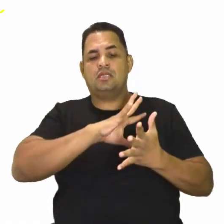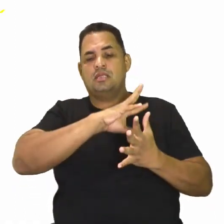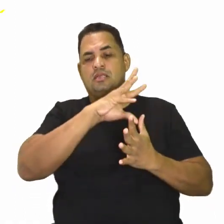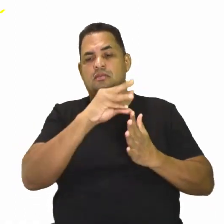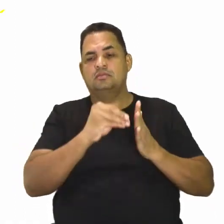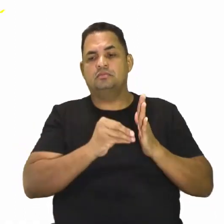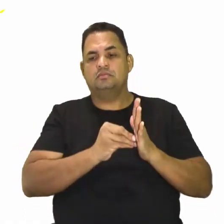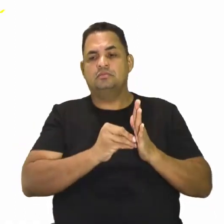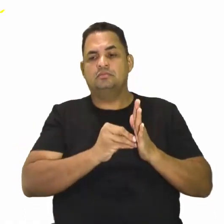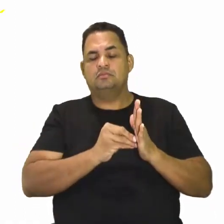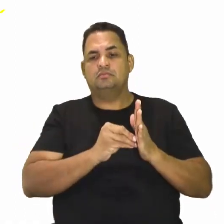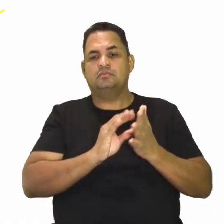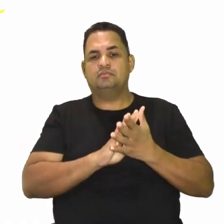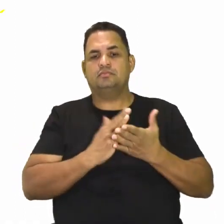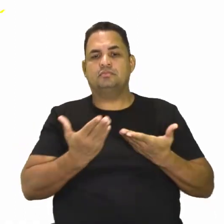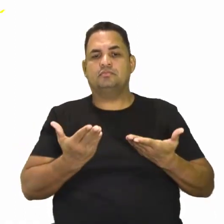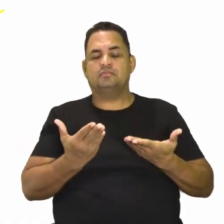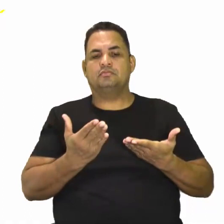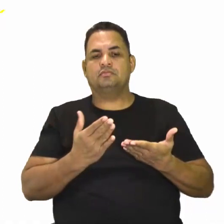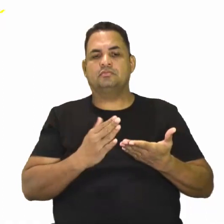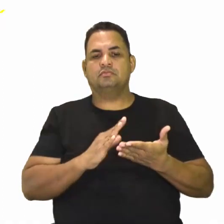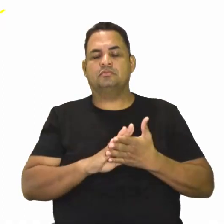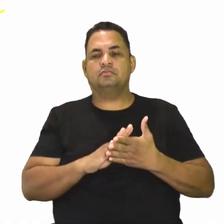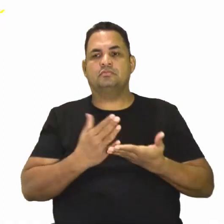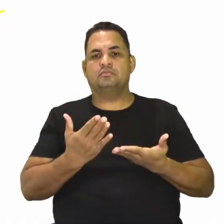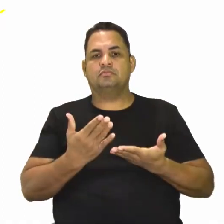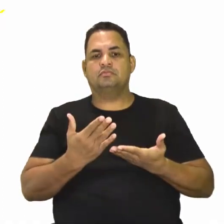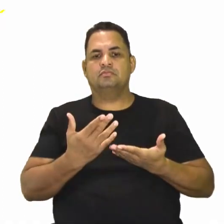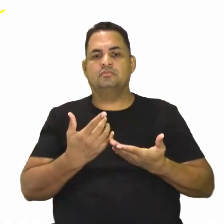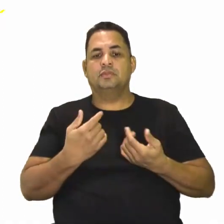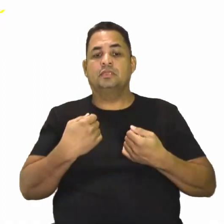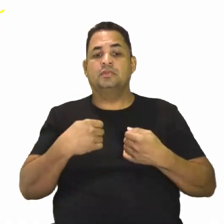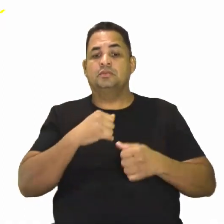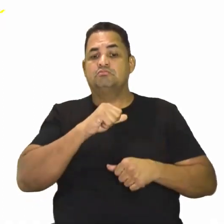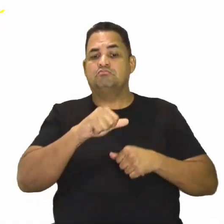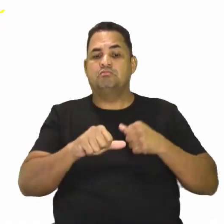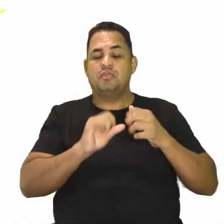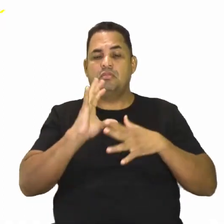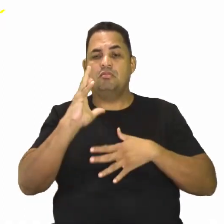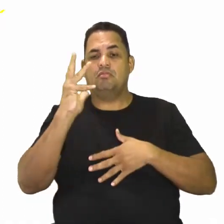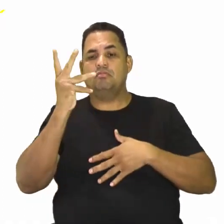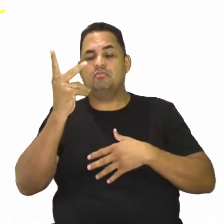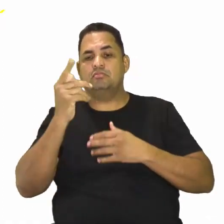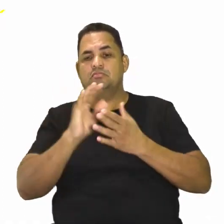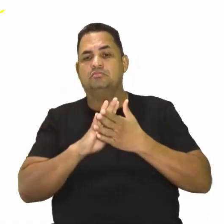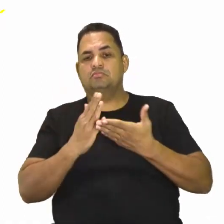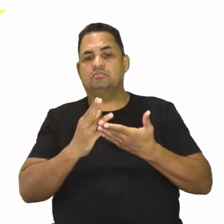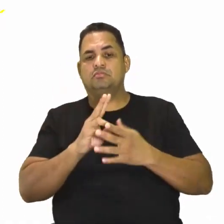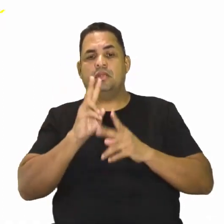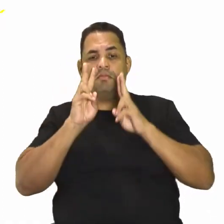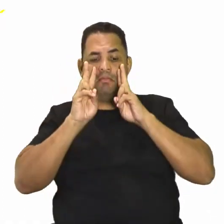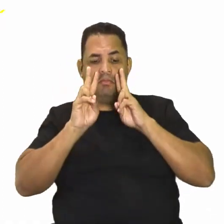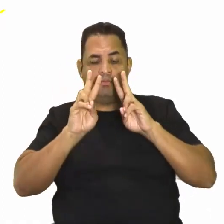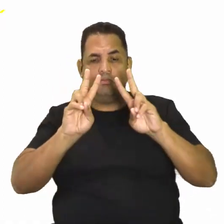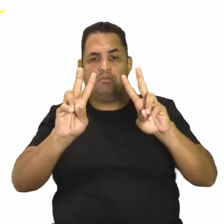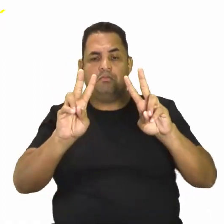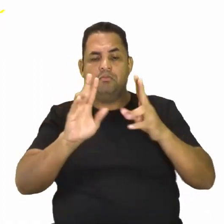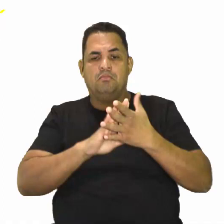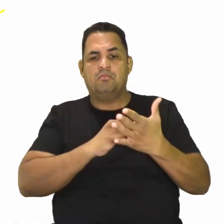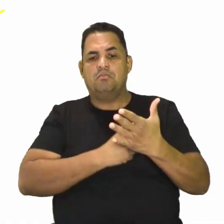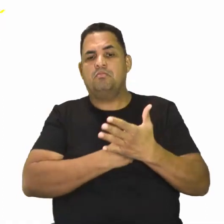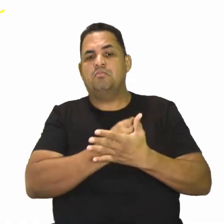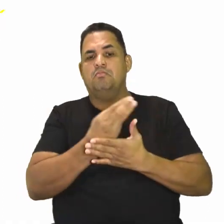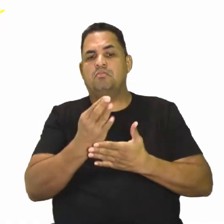em consideração que há devidas mudanças climáticas, é previsto a quantidade